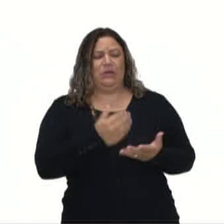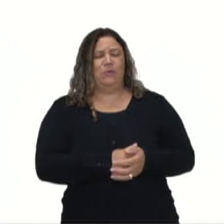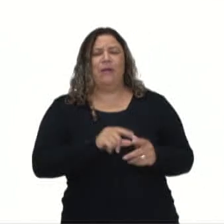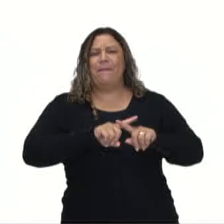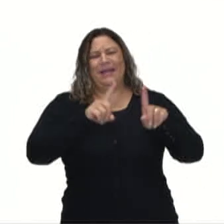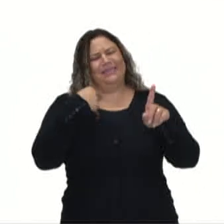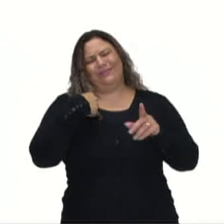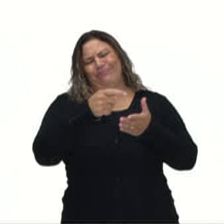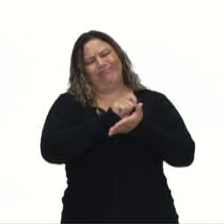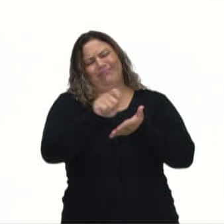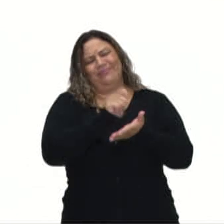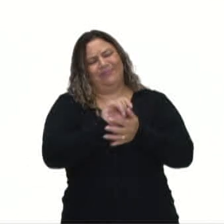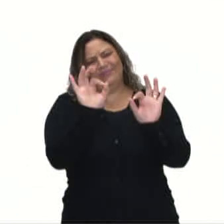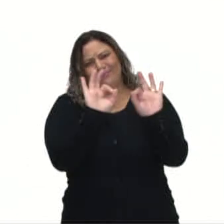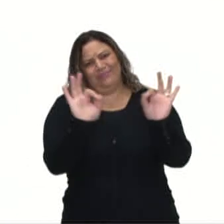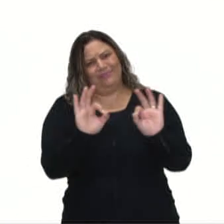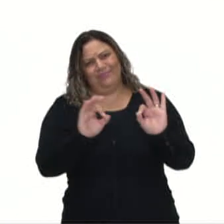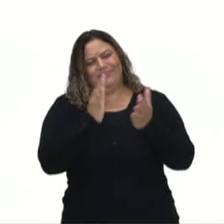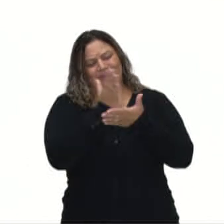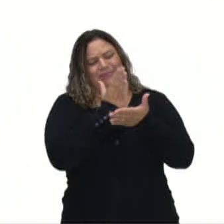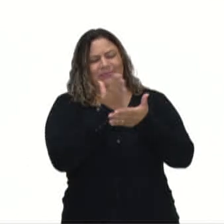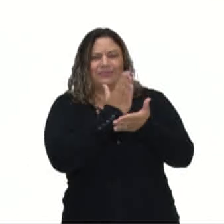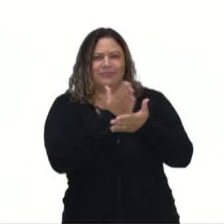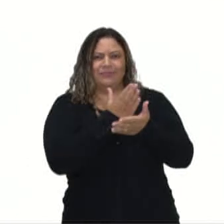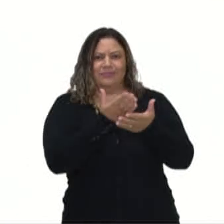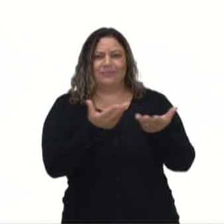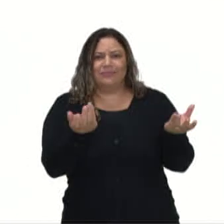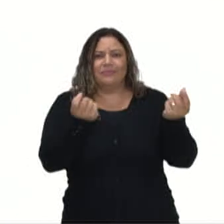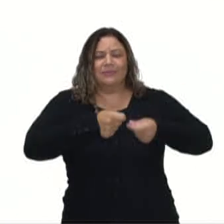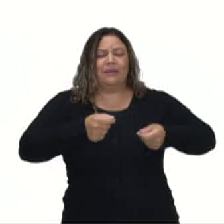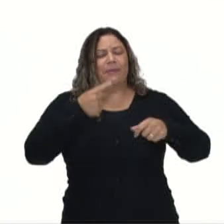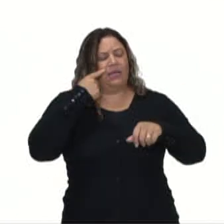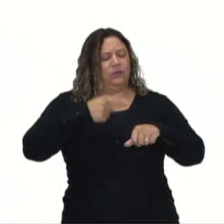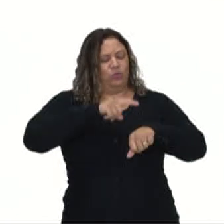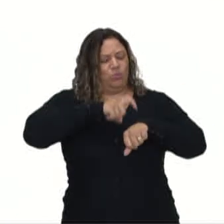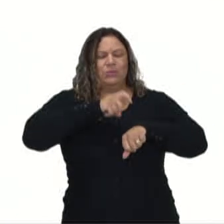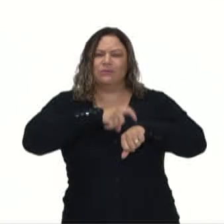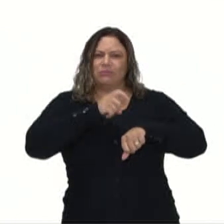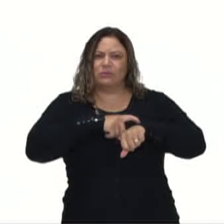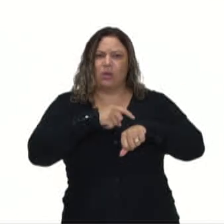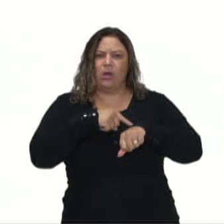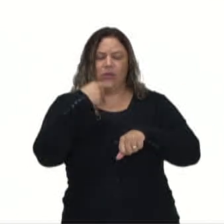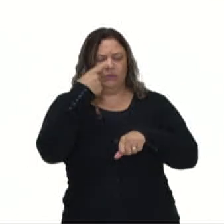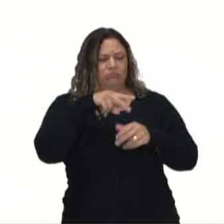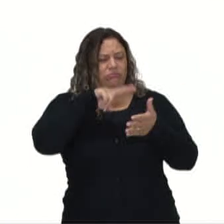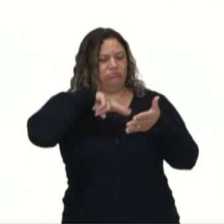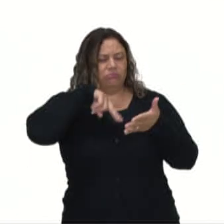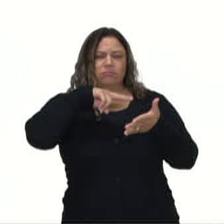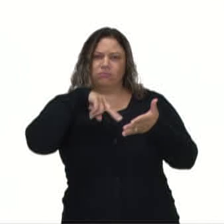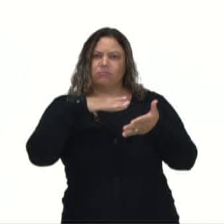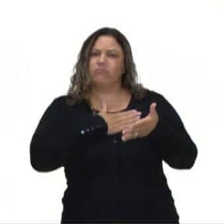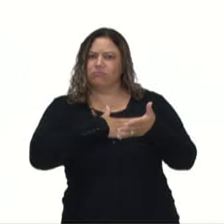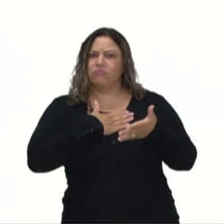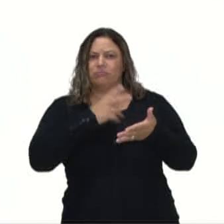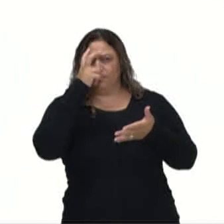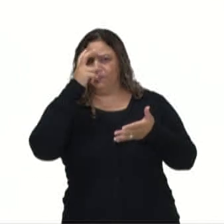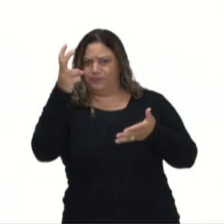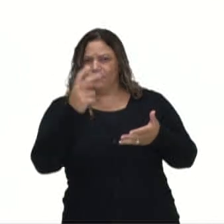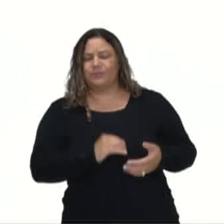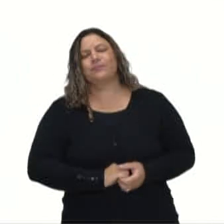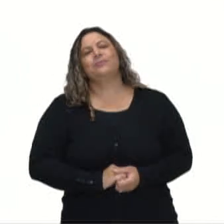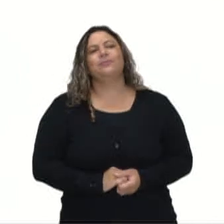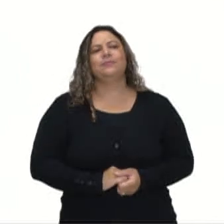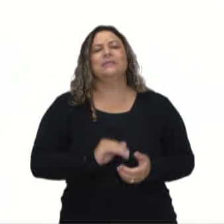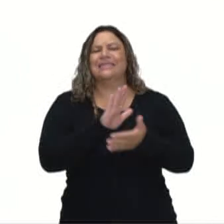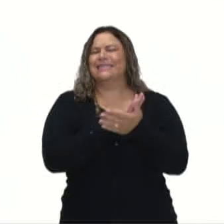livrinho, que, aliás, me proporcionou algumas horas de prazer intelectual. Nada, com gramáticos